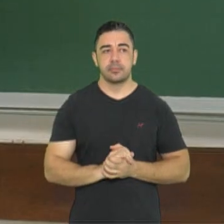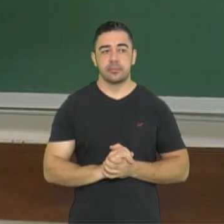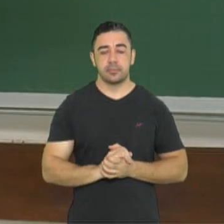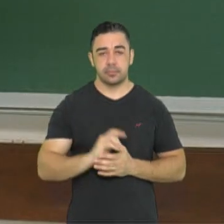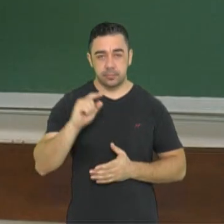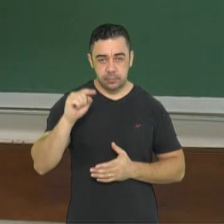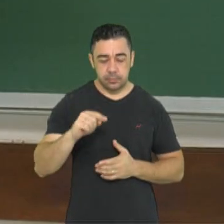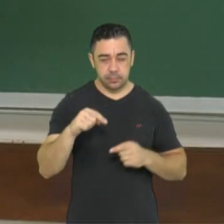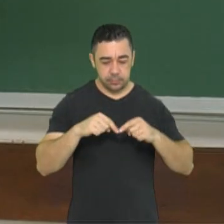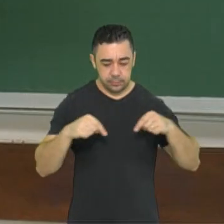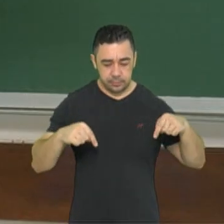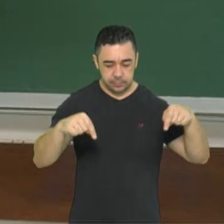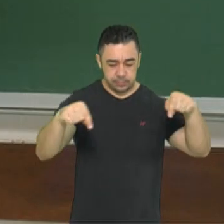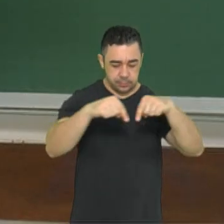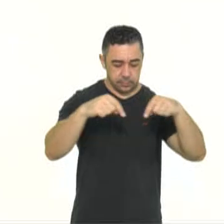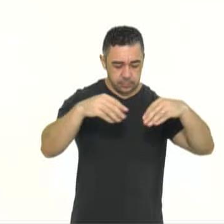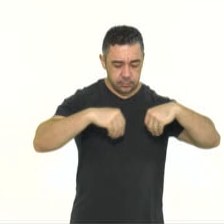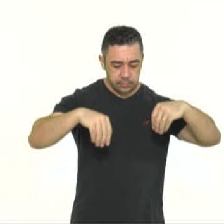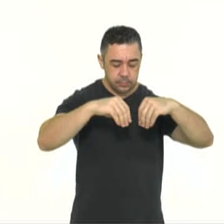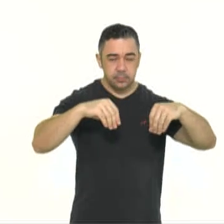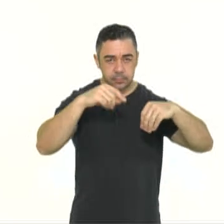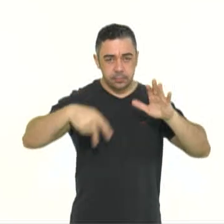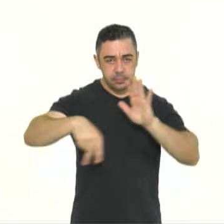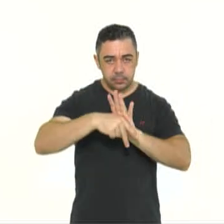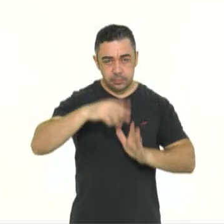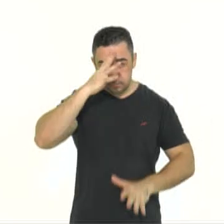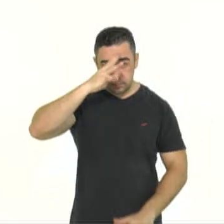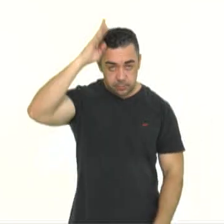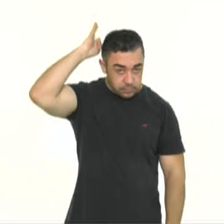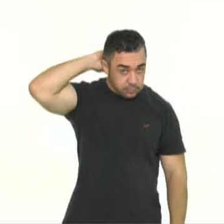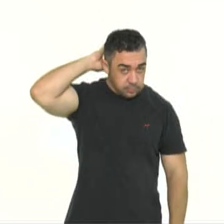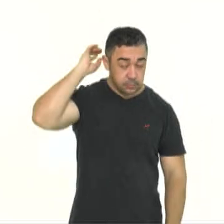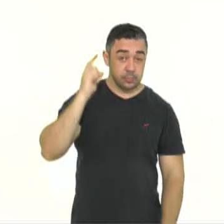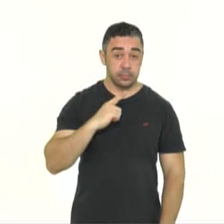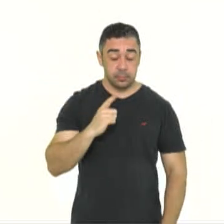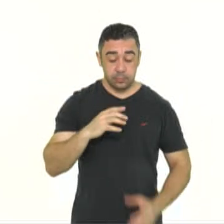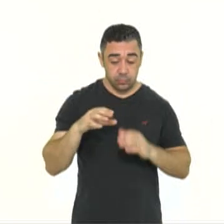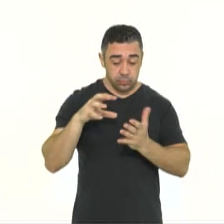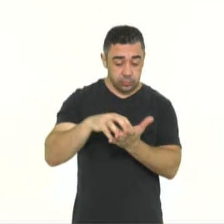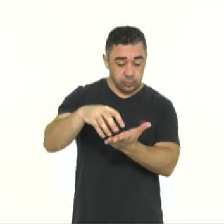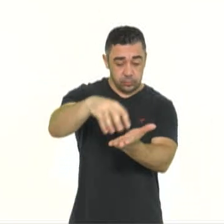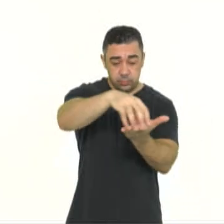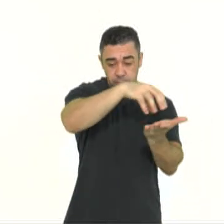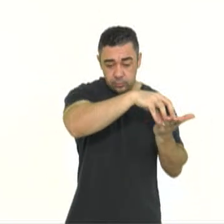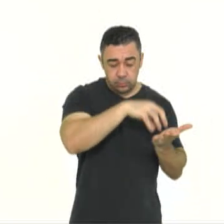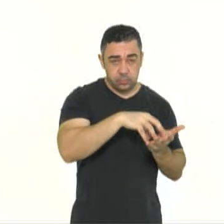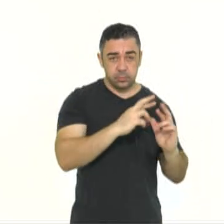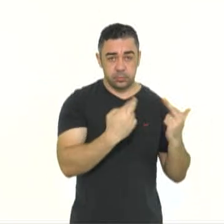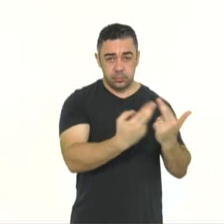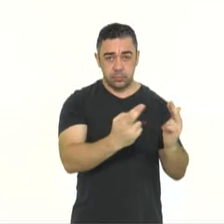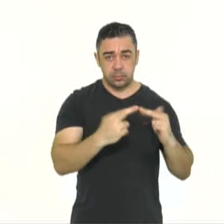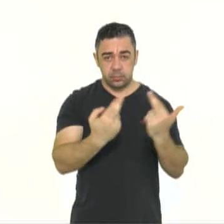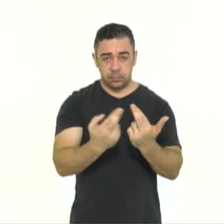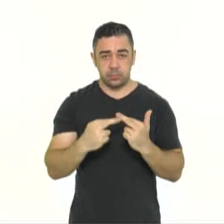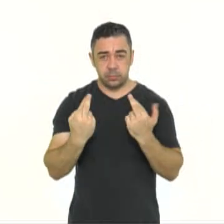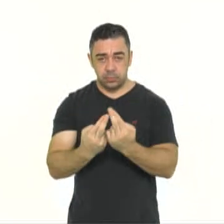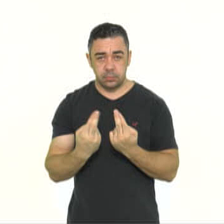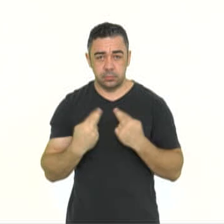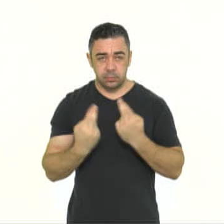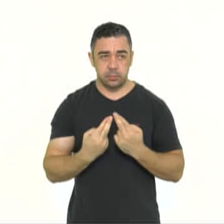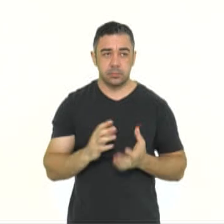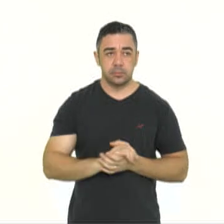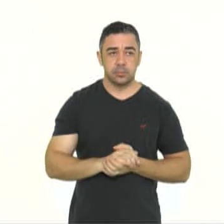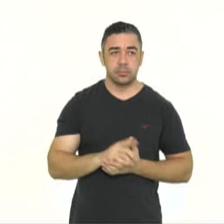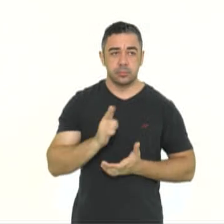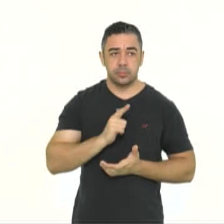Nas terras conquistadas no Império Romano, os germanos estabeleceram vários domínios, também chamados de reinos. Então tinham os visigodos,